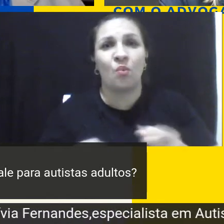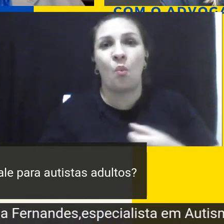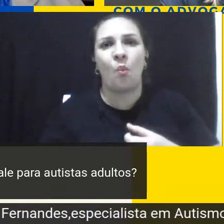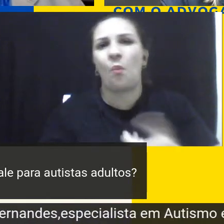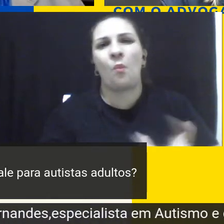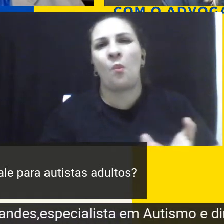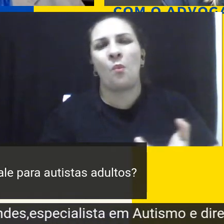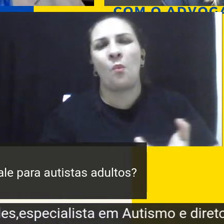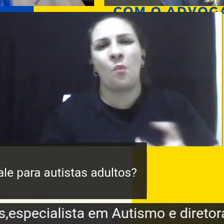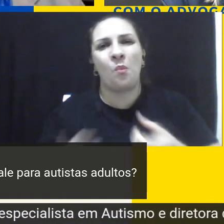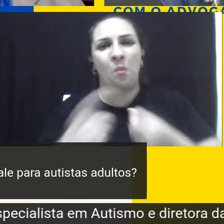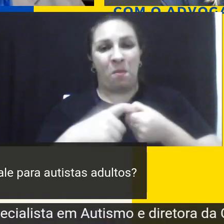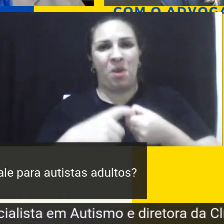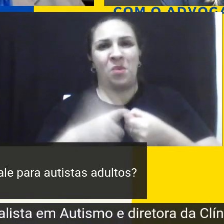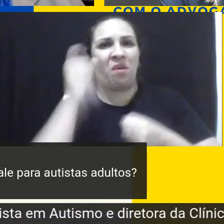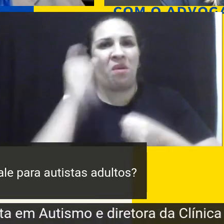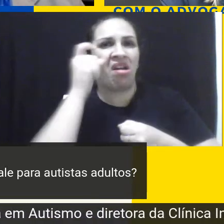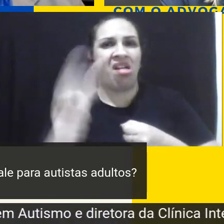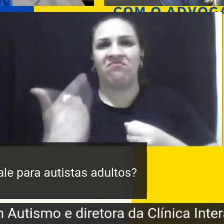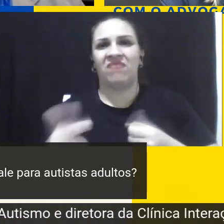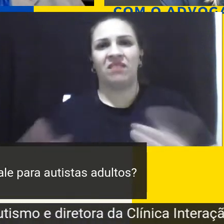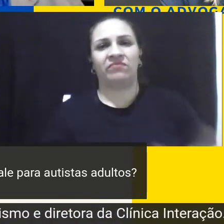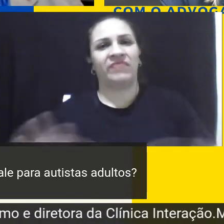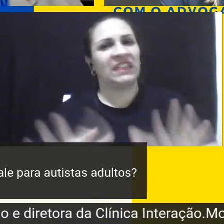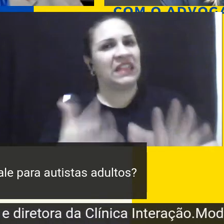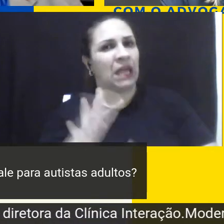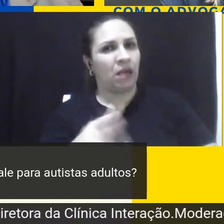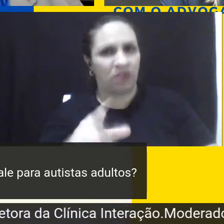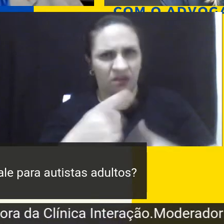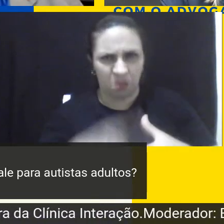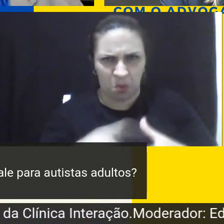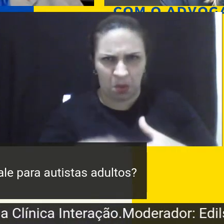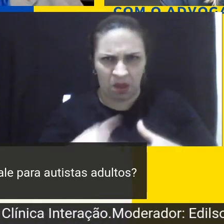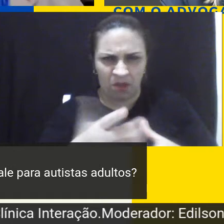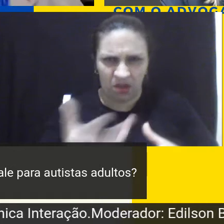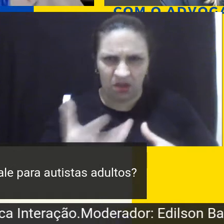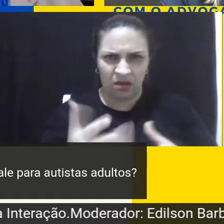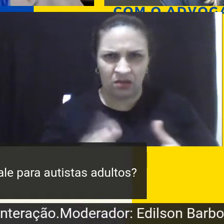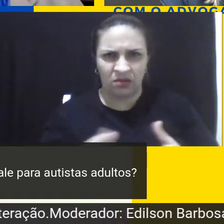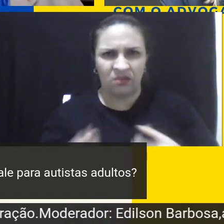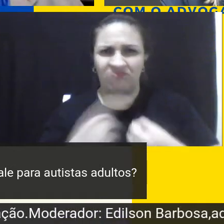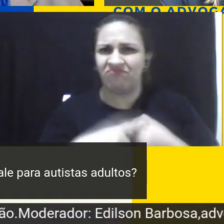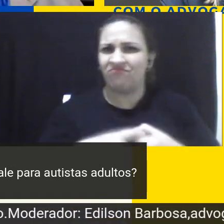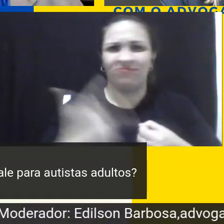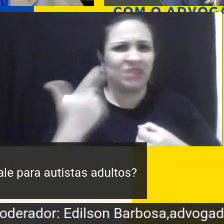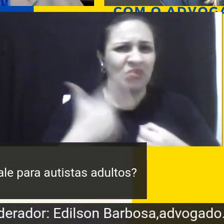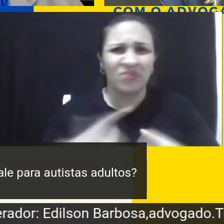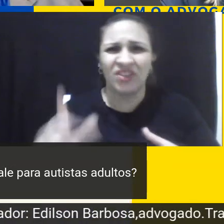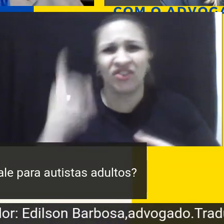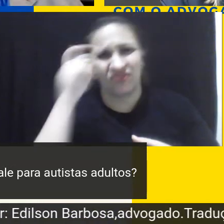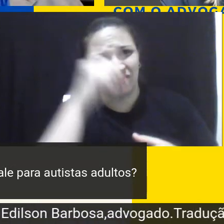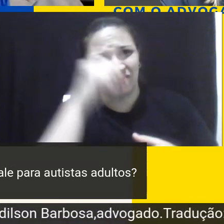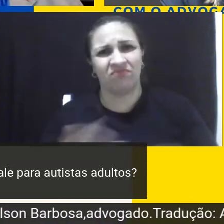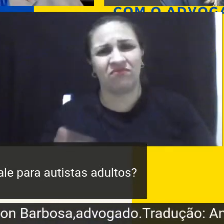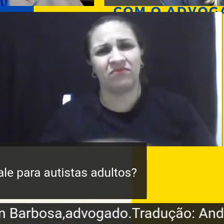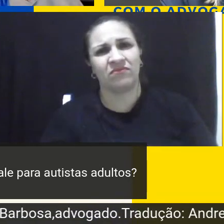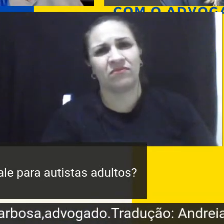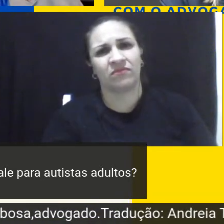têm interesse. Então, depende muito. Vocês têm esse problema aí de querer algum plano e demorar de